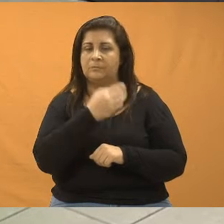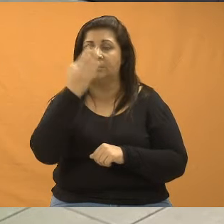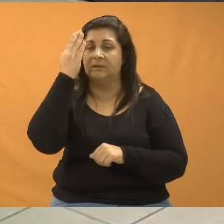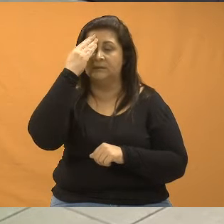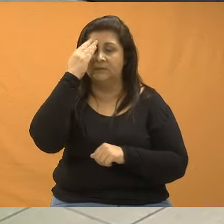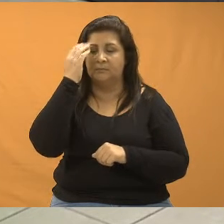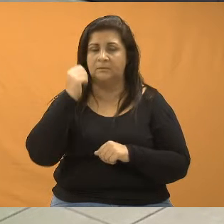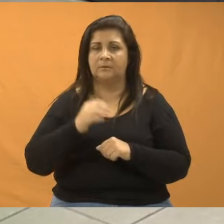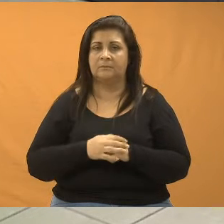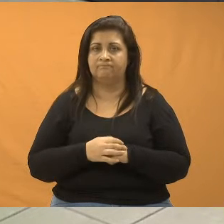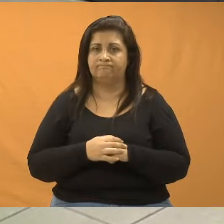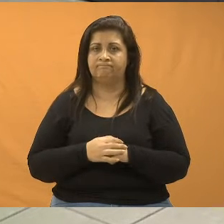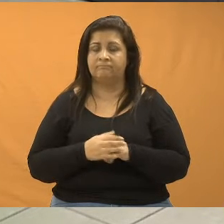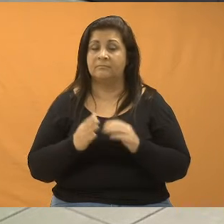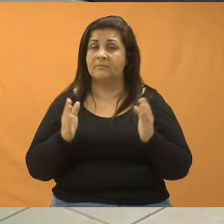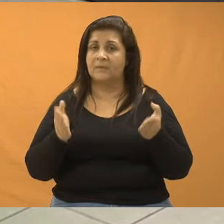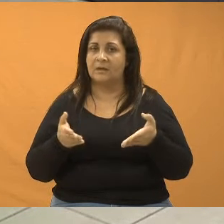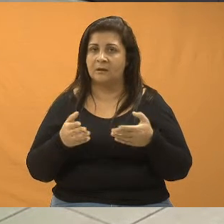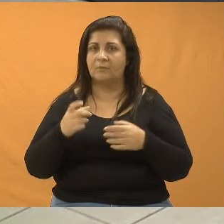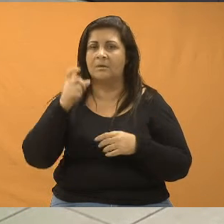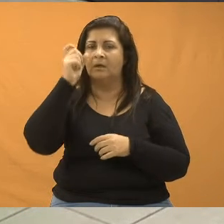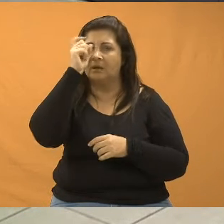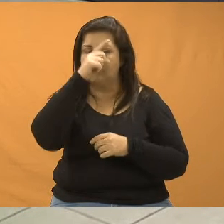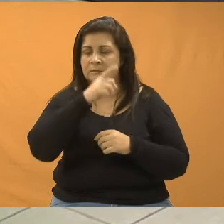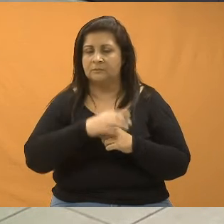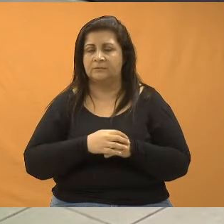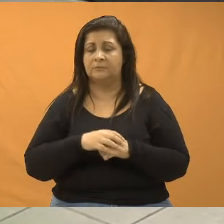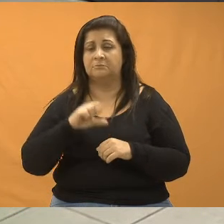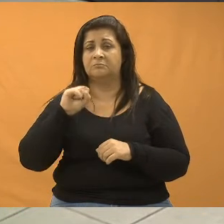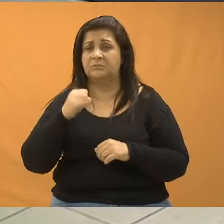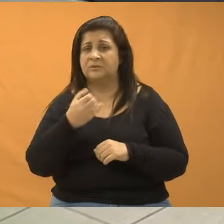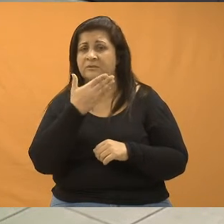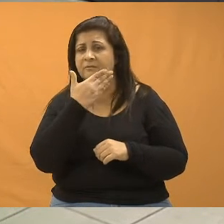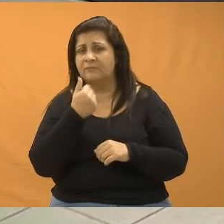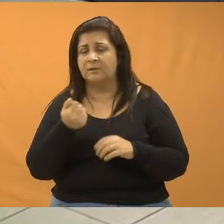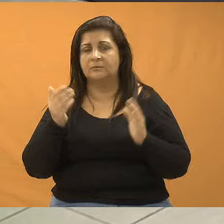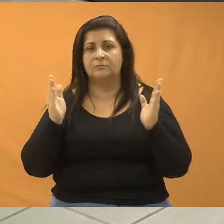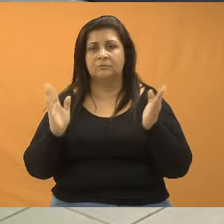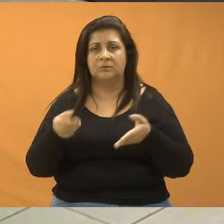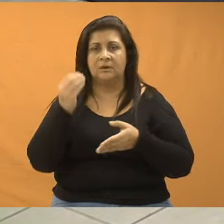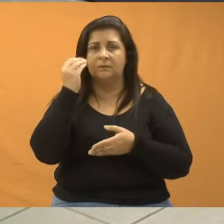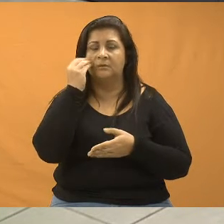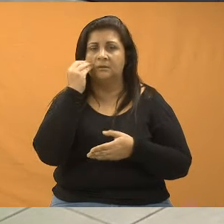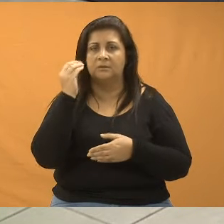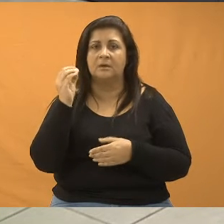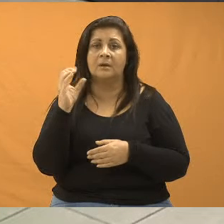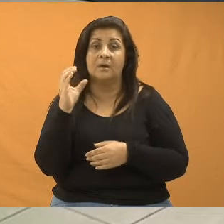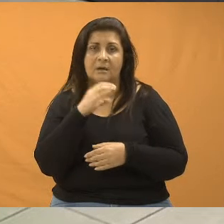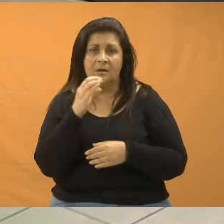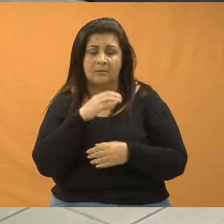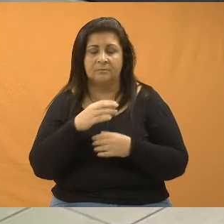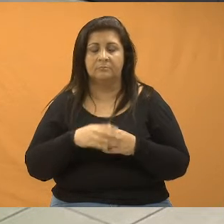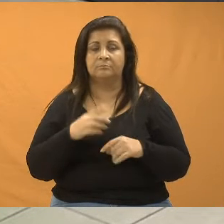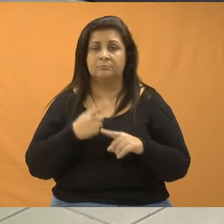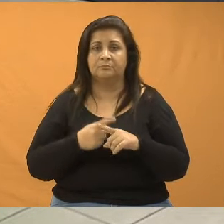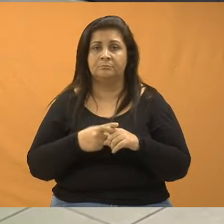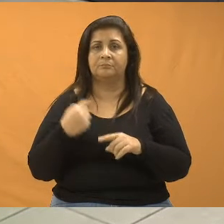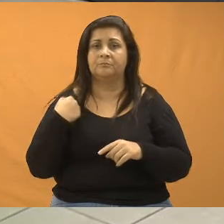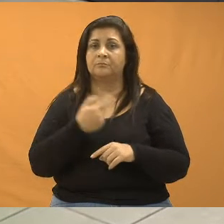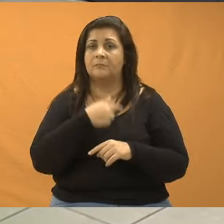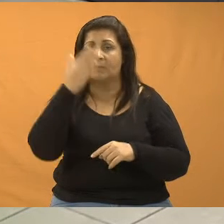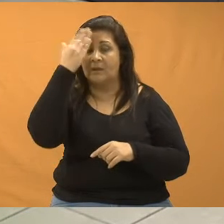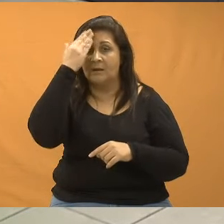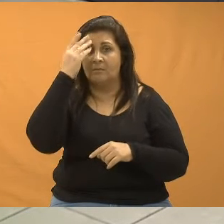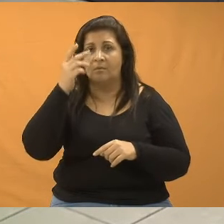essa situação, não é? Se fosse fácil, a gente já teria tentado resolver o mais rápido possível, porque nós sabemos o quanto as